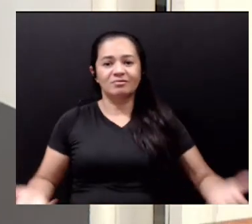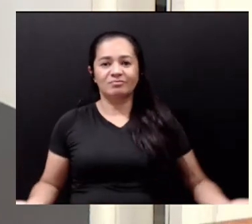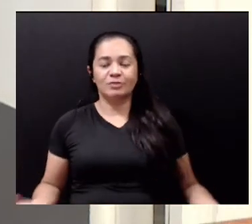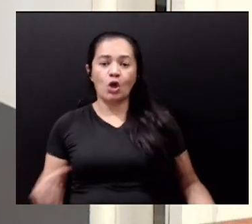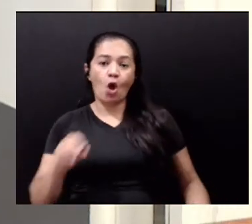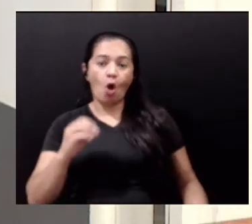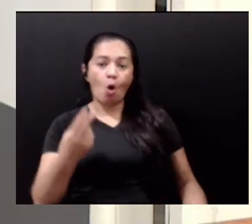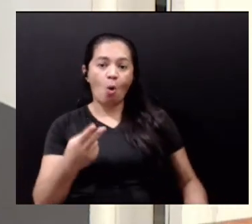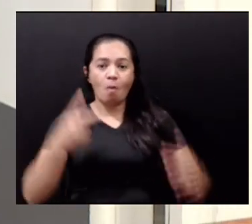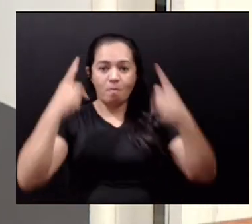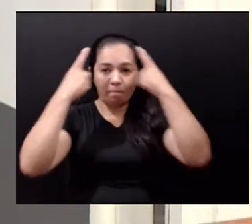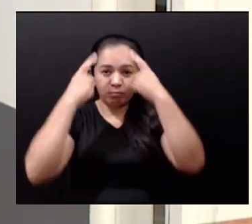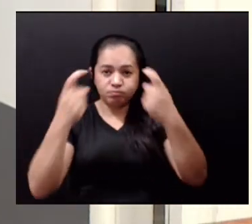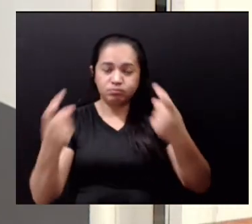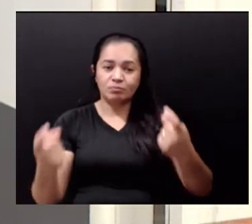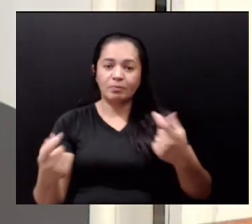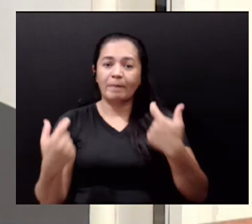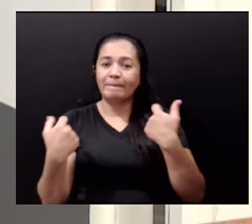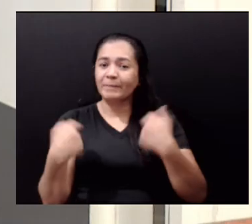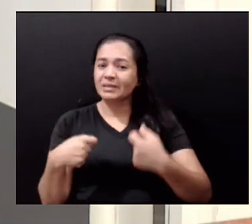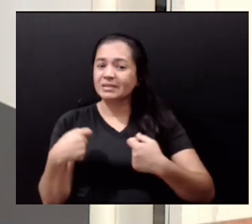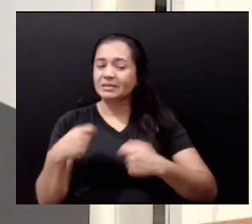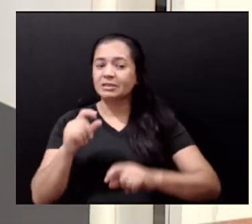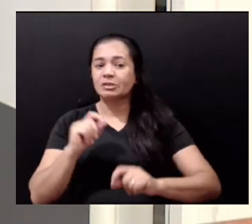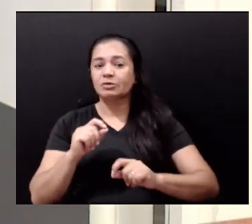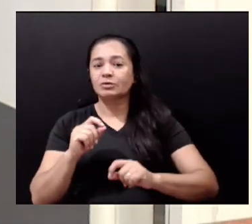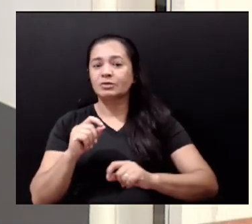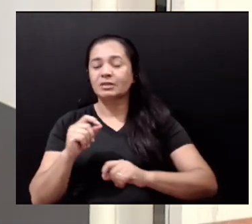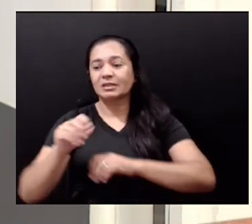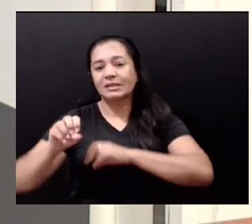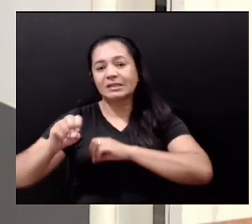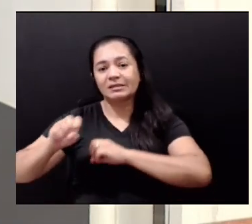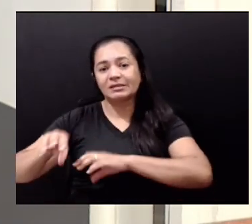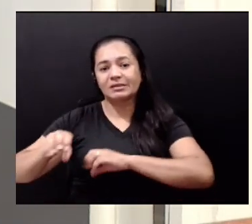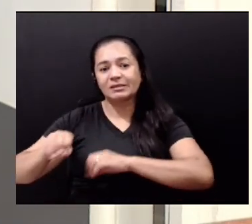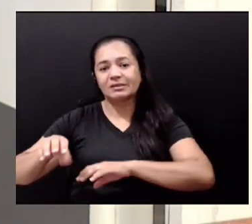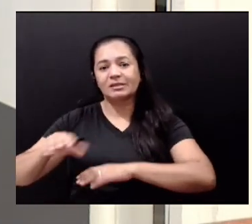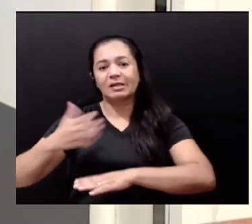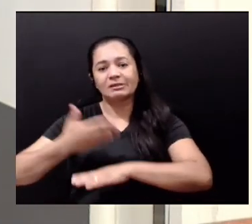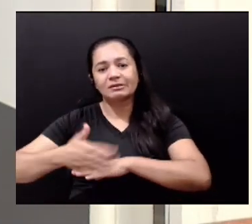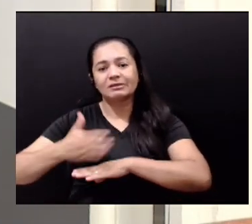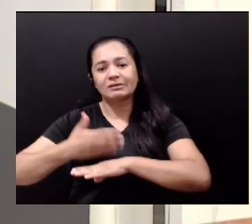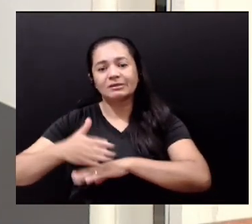para isso e fazer esse diálogo também com as famílias, né?